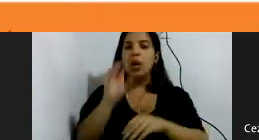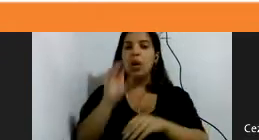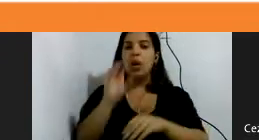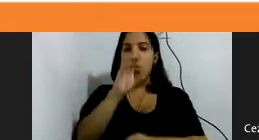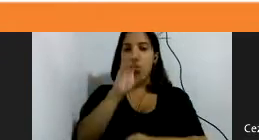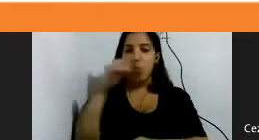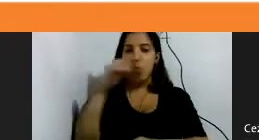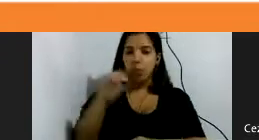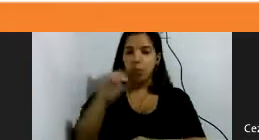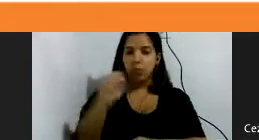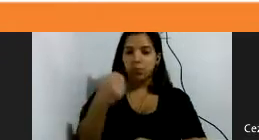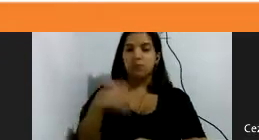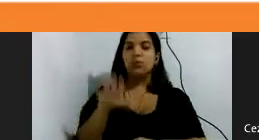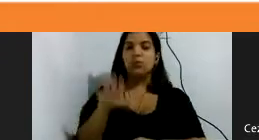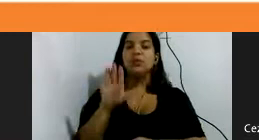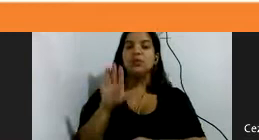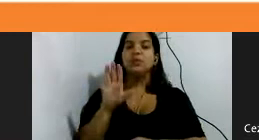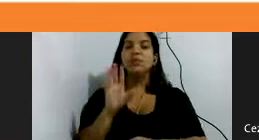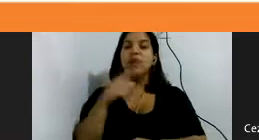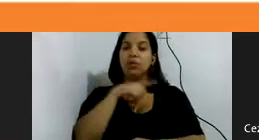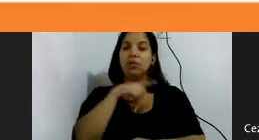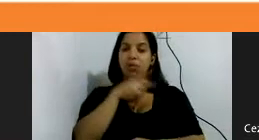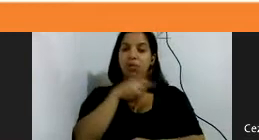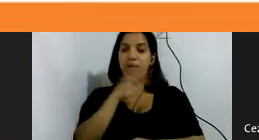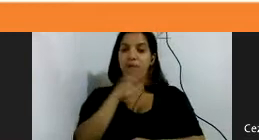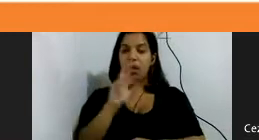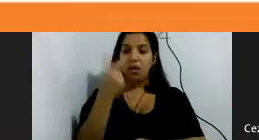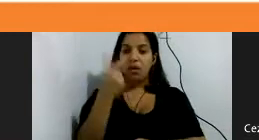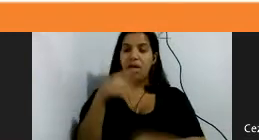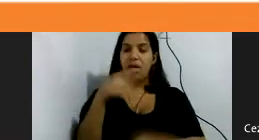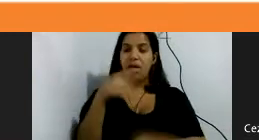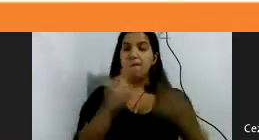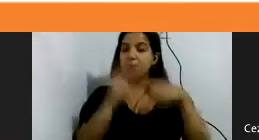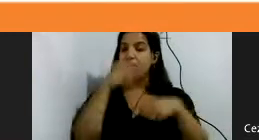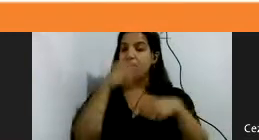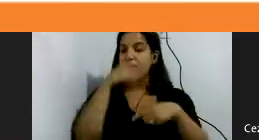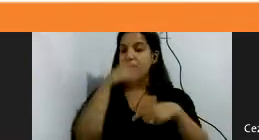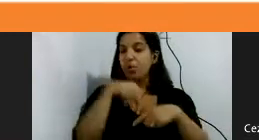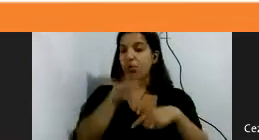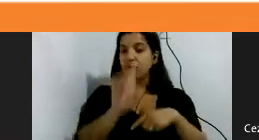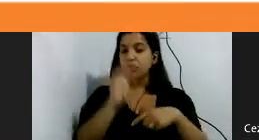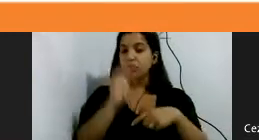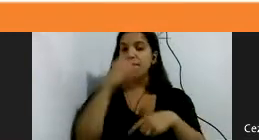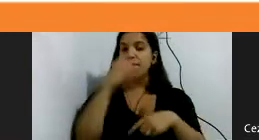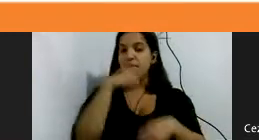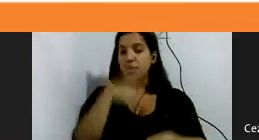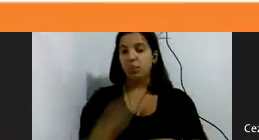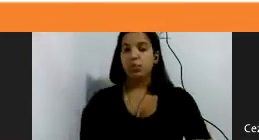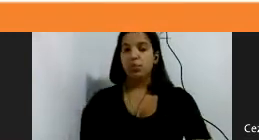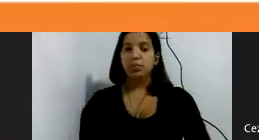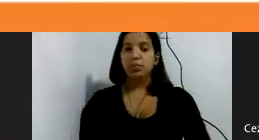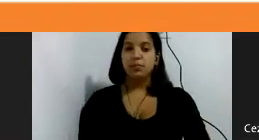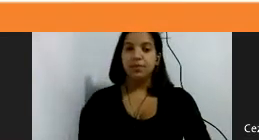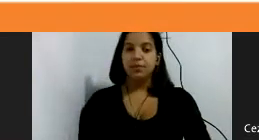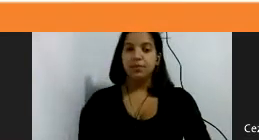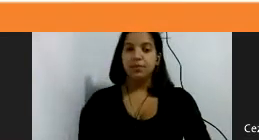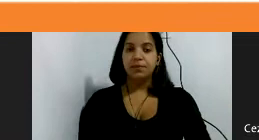a gente tem um RH positivo fraco, que é o D fraco.